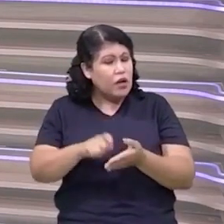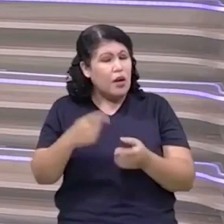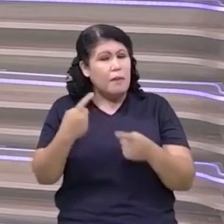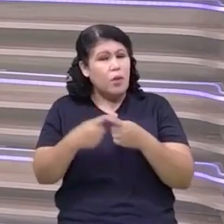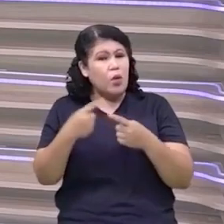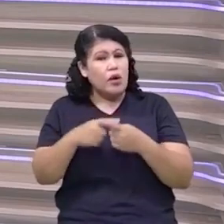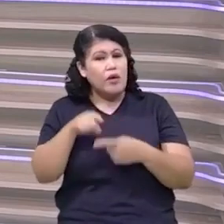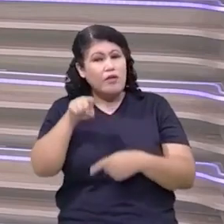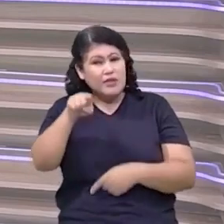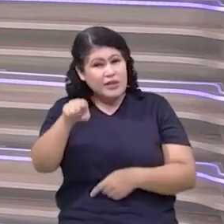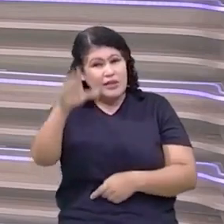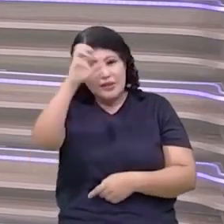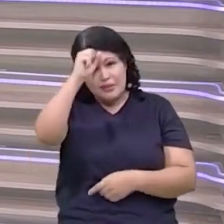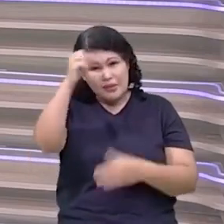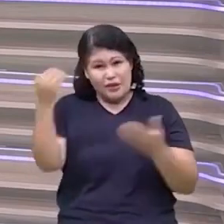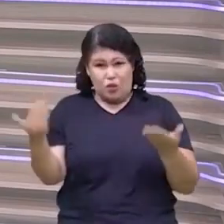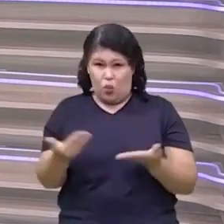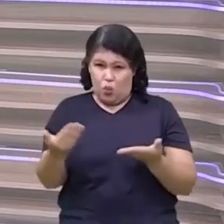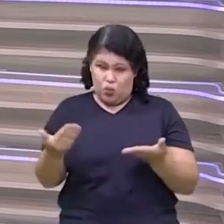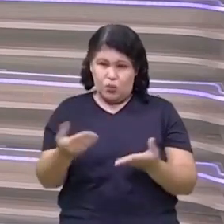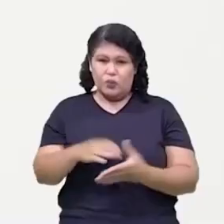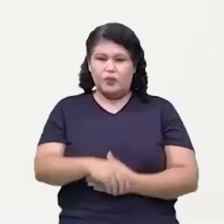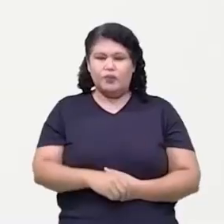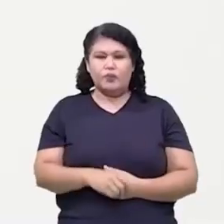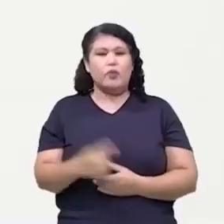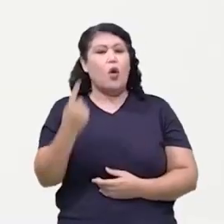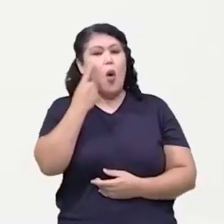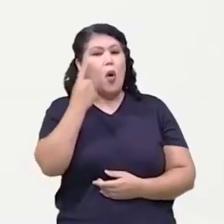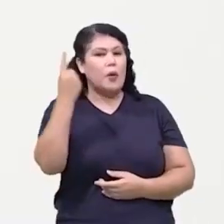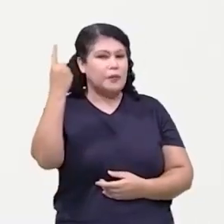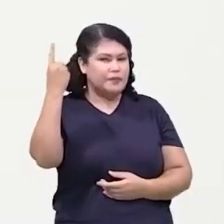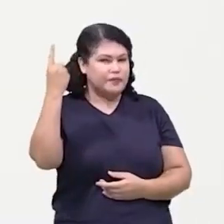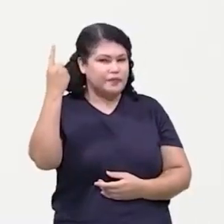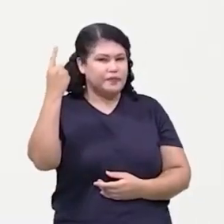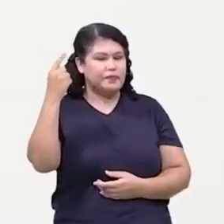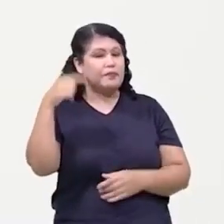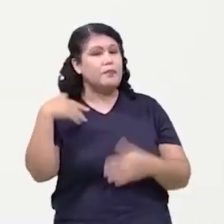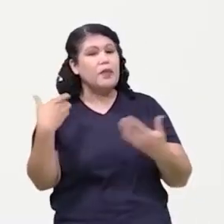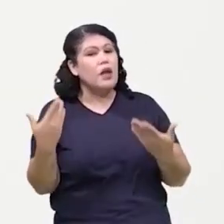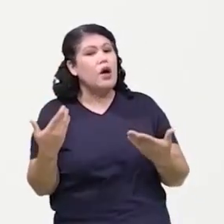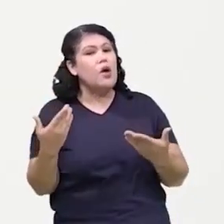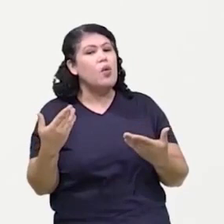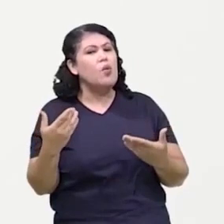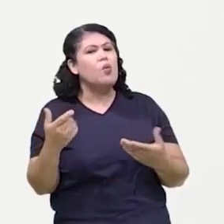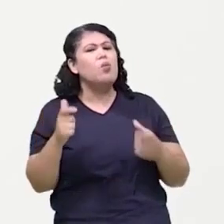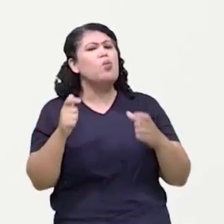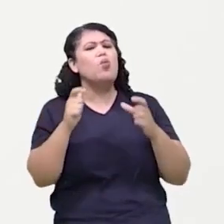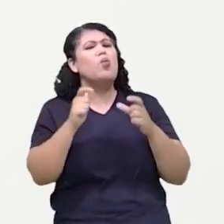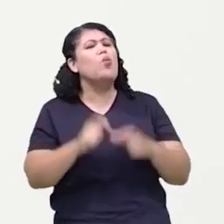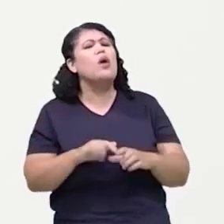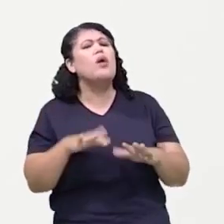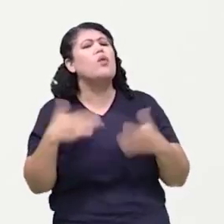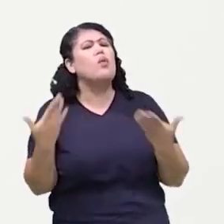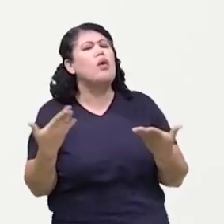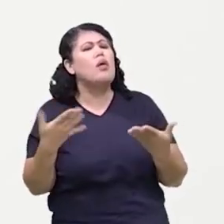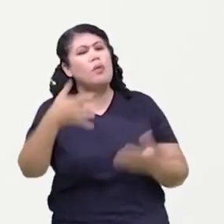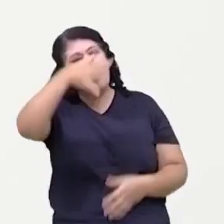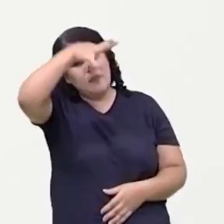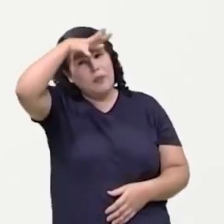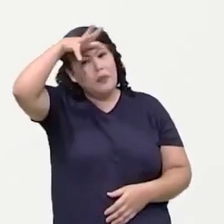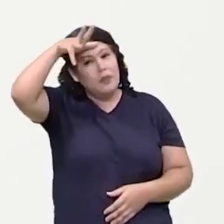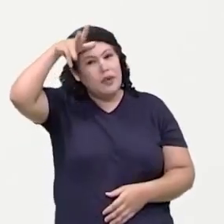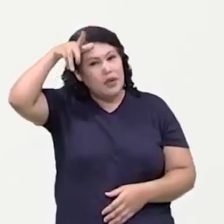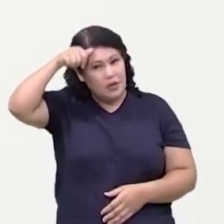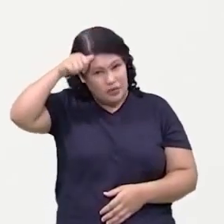aprendendo isso hoje. Vamos para cá. Então, Qual é a cidade, professora, que eu moro?